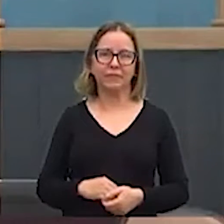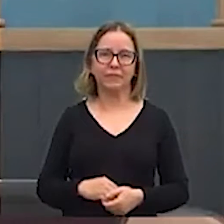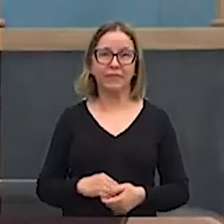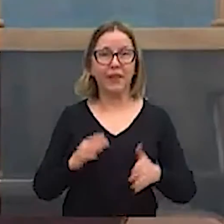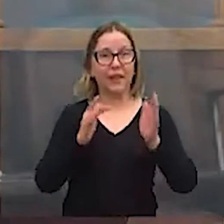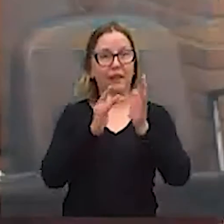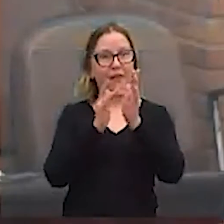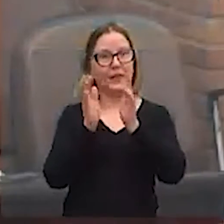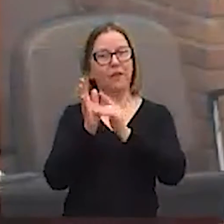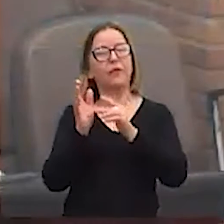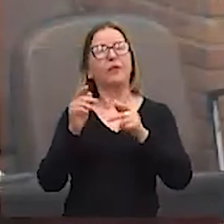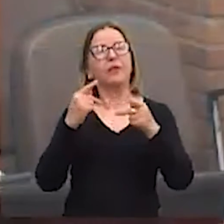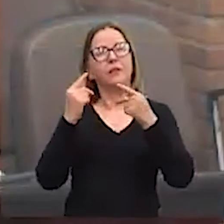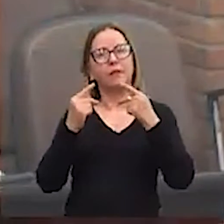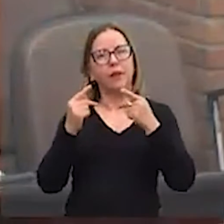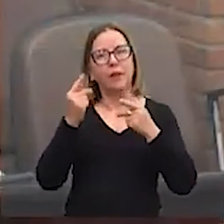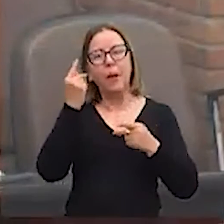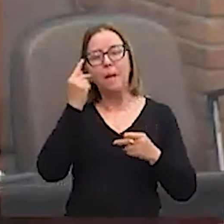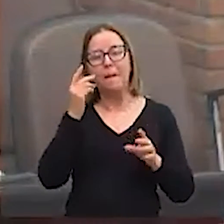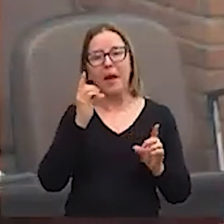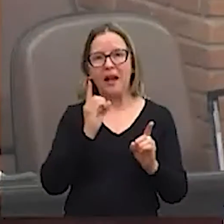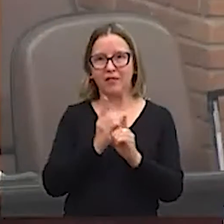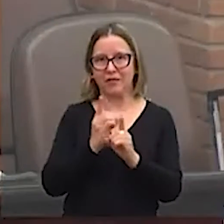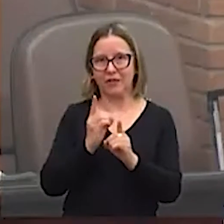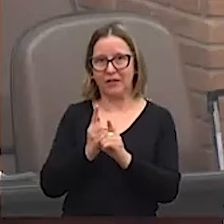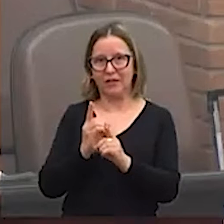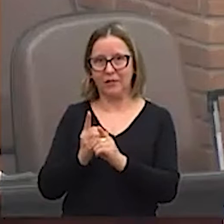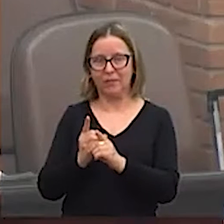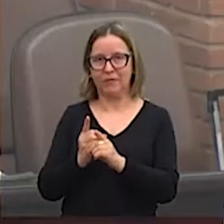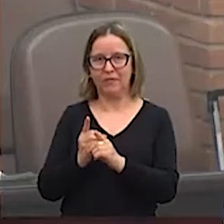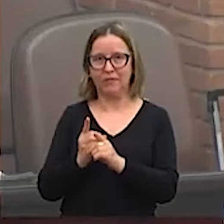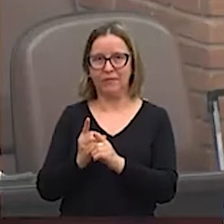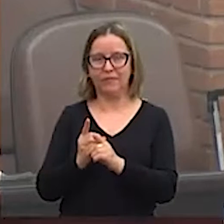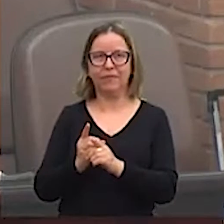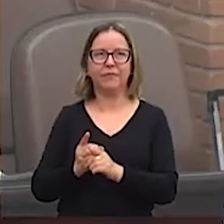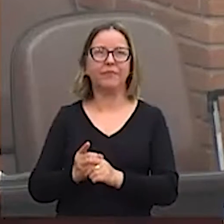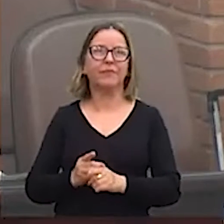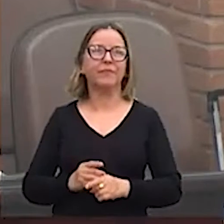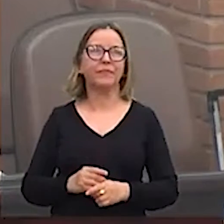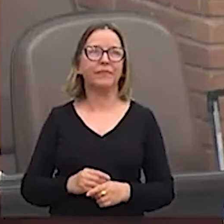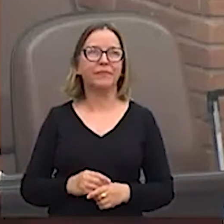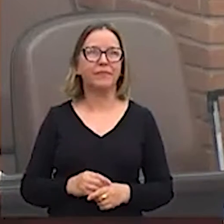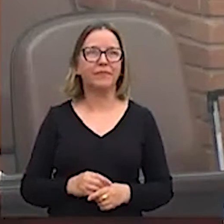Jesus falou isto aos seus discípulos. Aos seus discípulos.